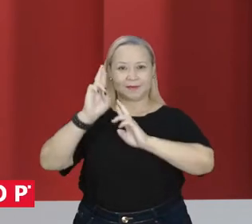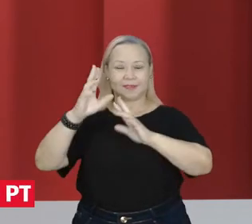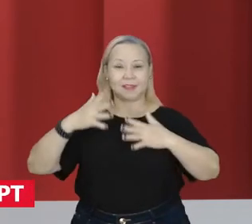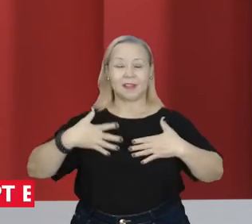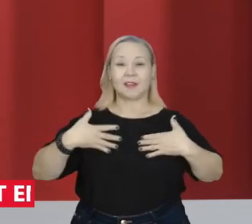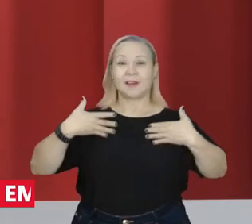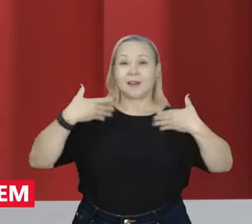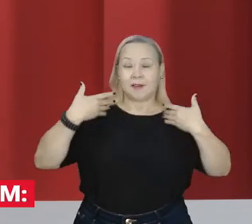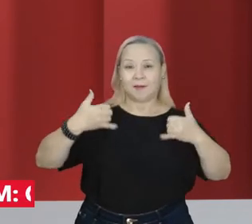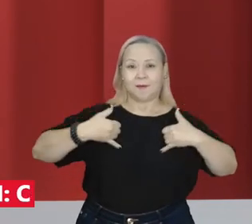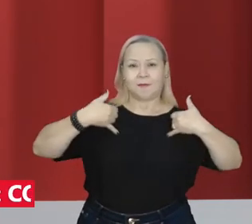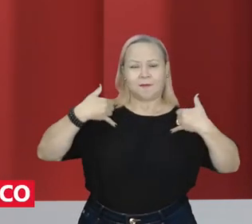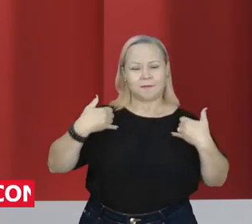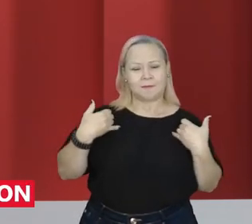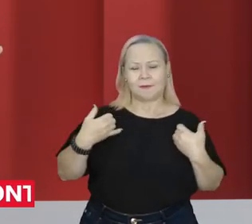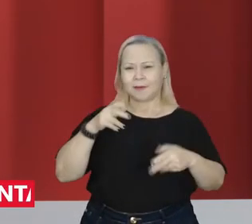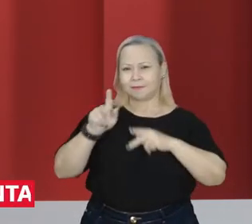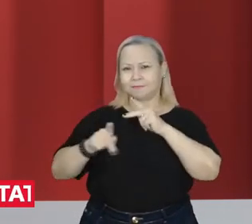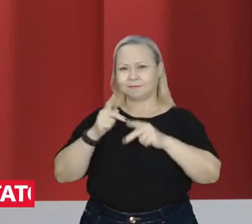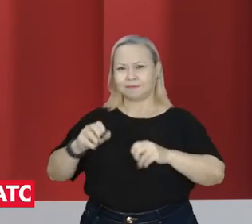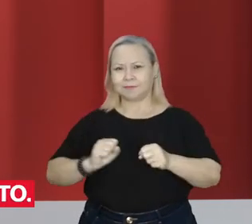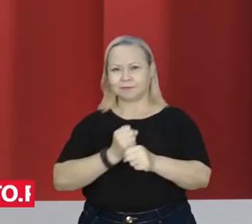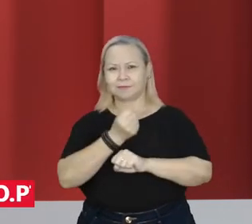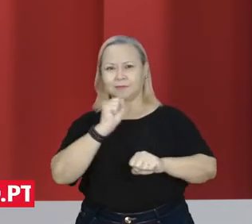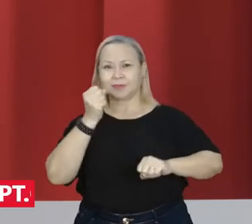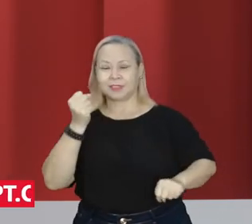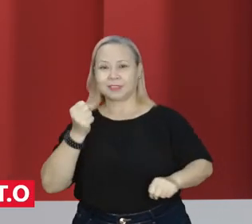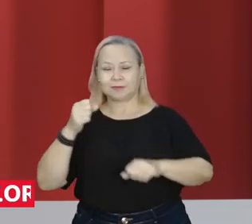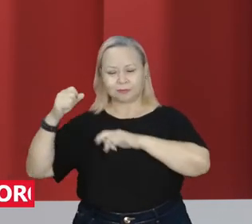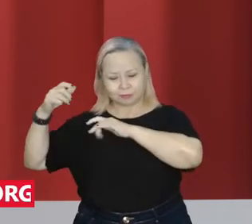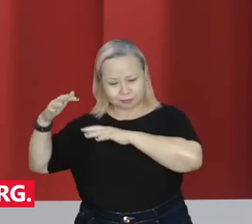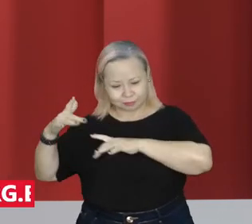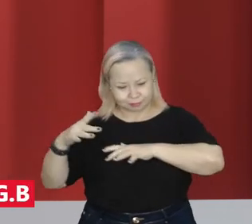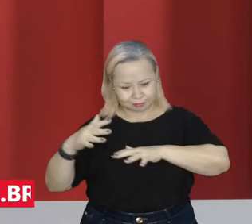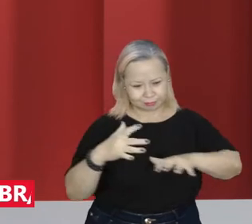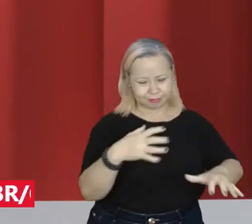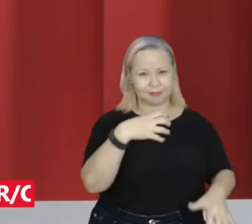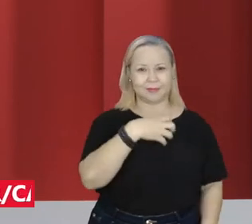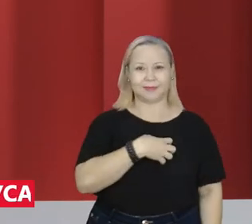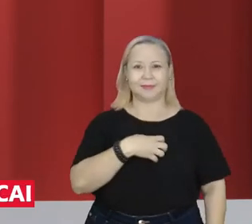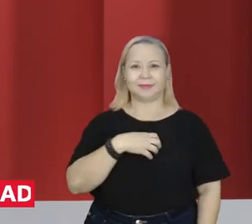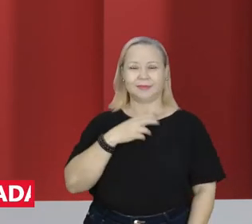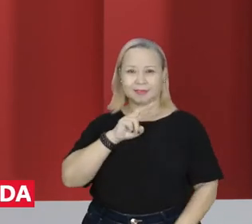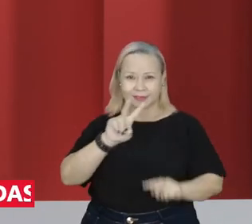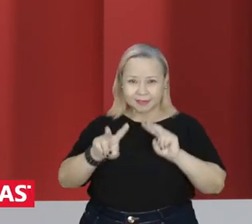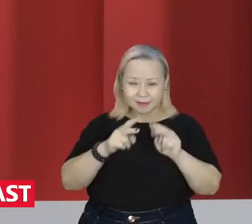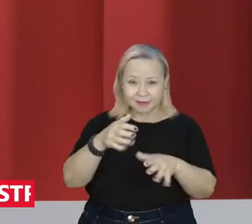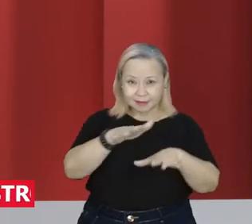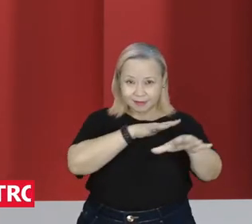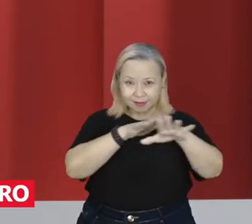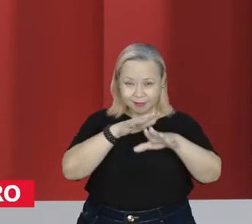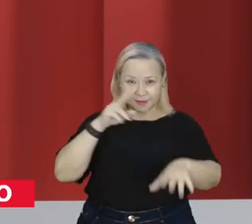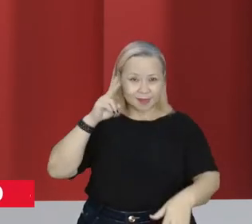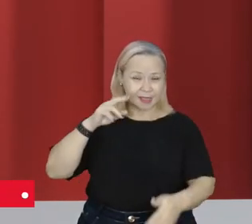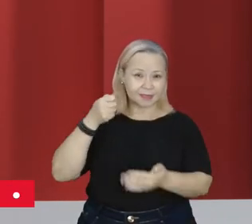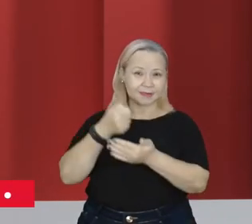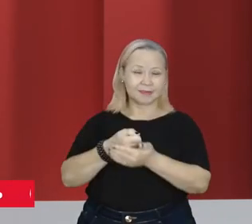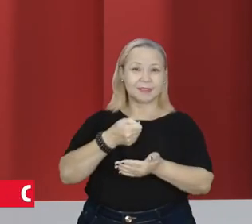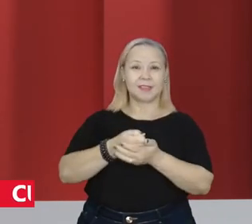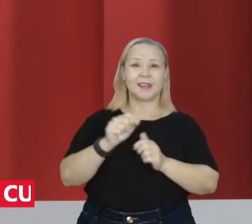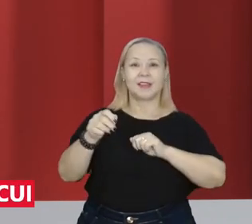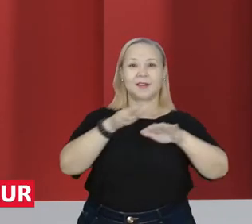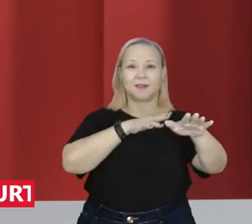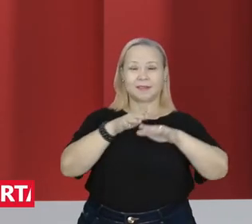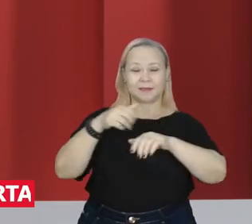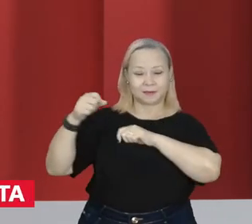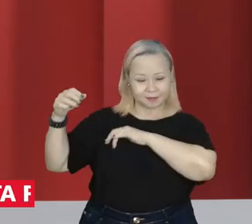de grandes proporções, que tomou aí as ruas de Salvador, como a gente acabou de ver. O ato histórico que consolida a mobilização de